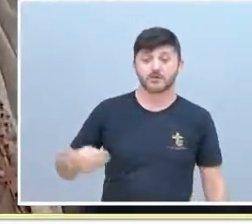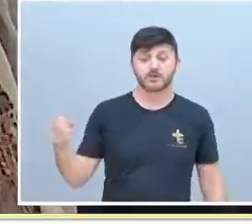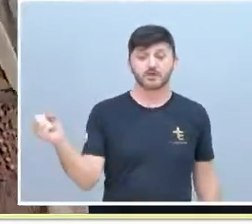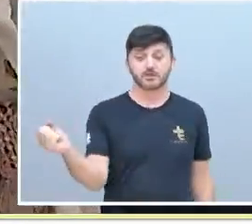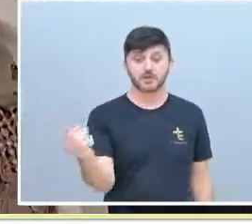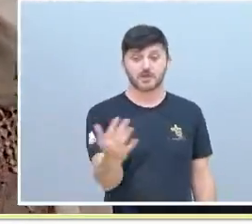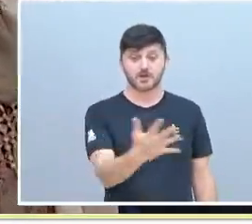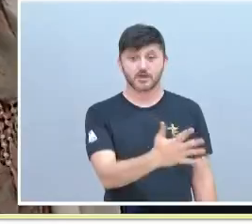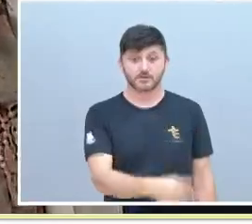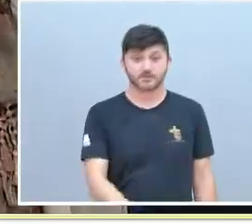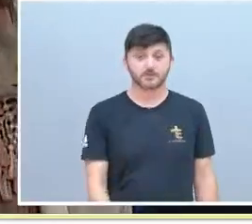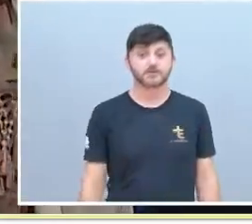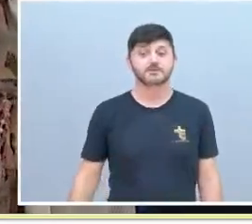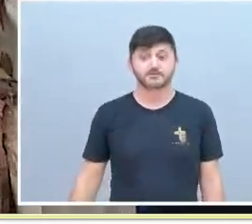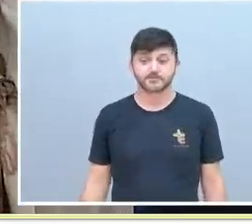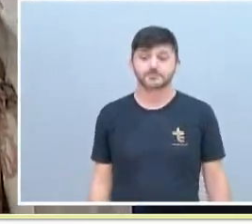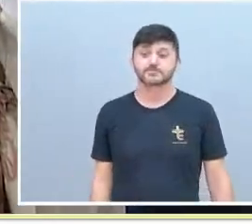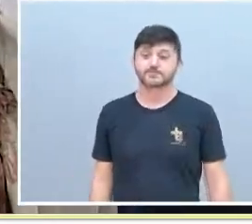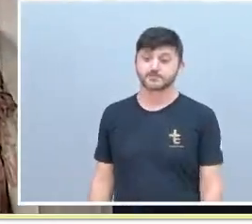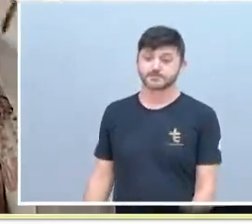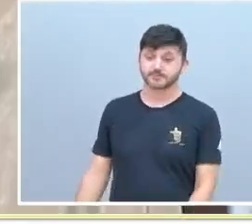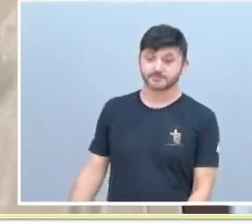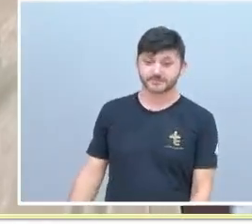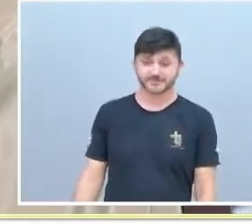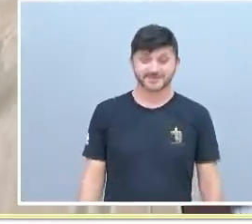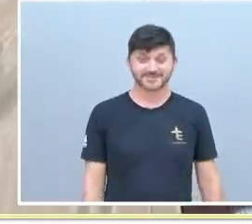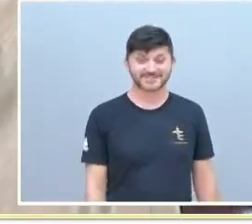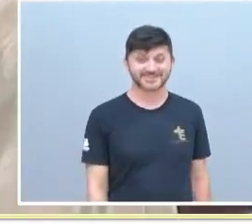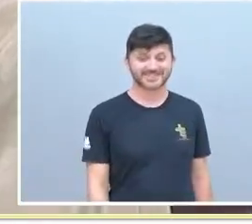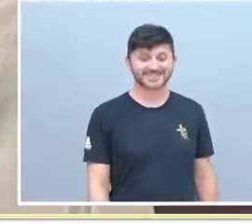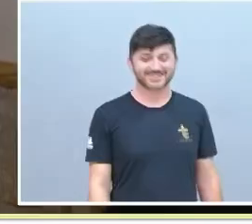Sobre nós, água viva.